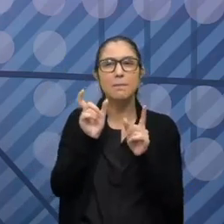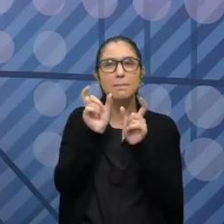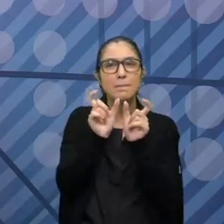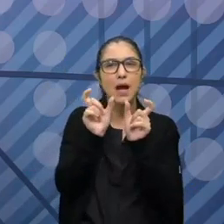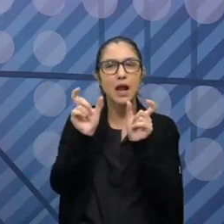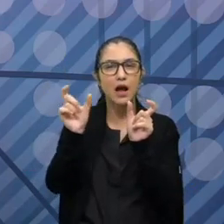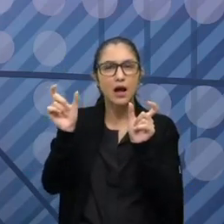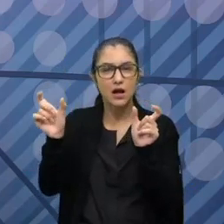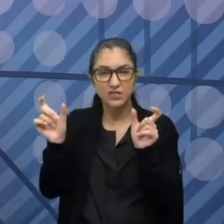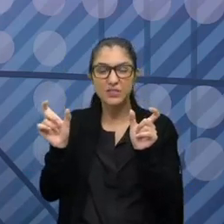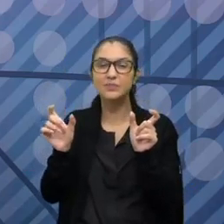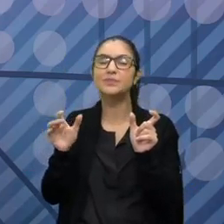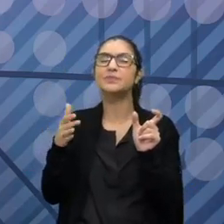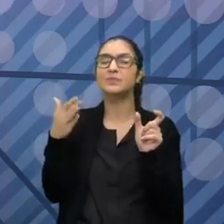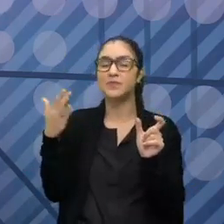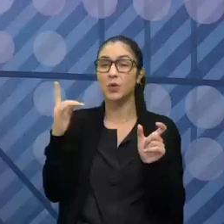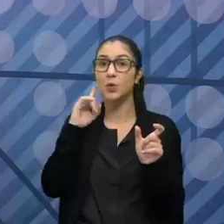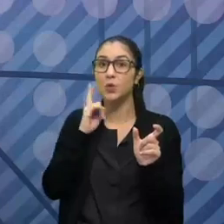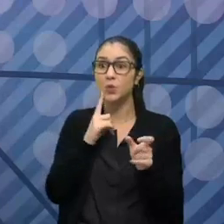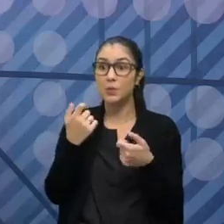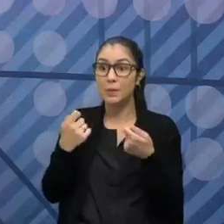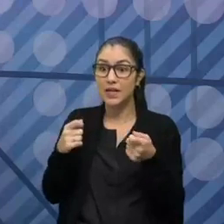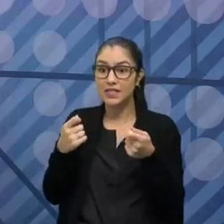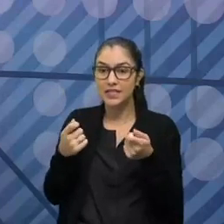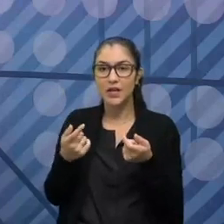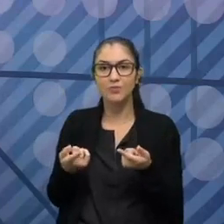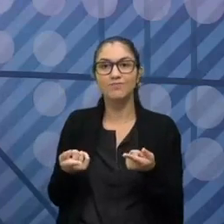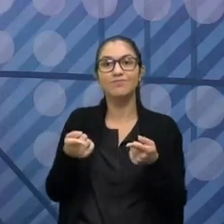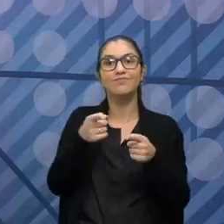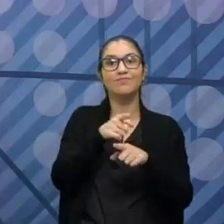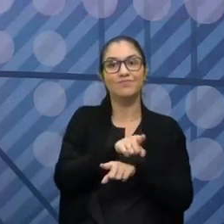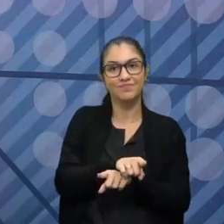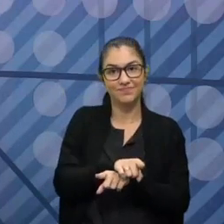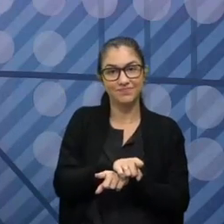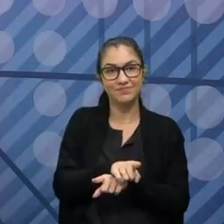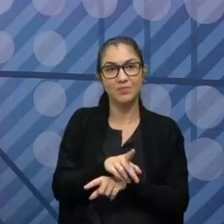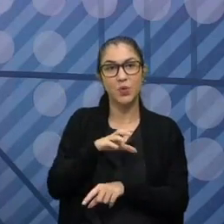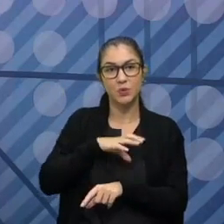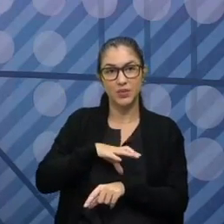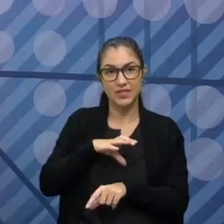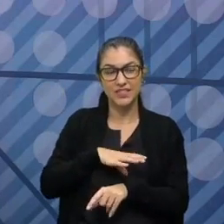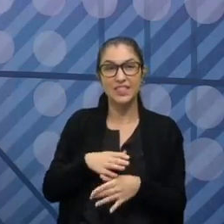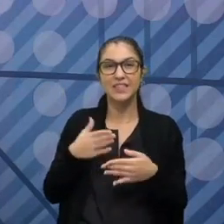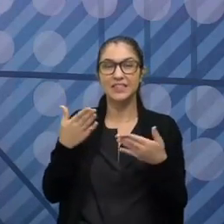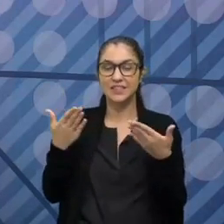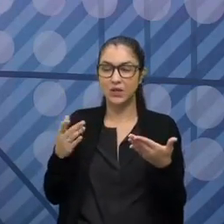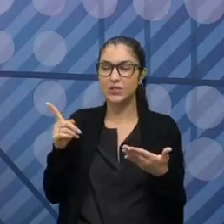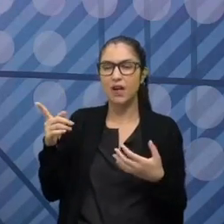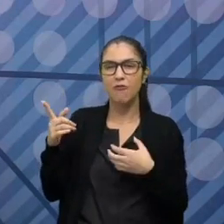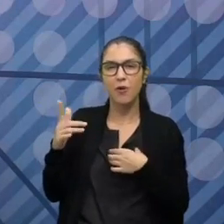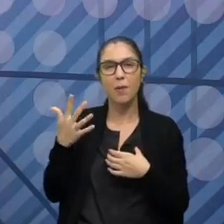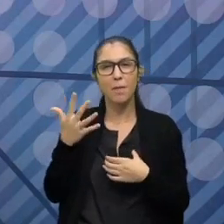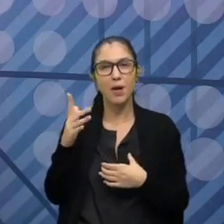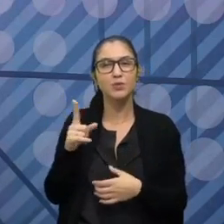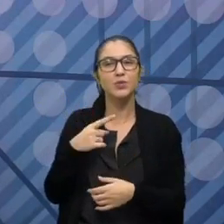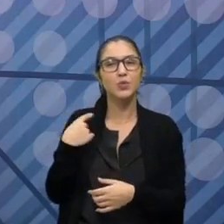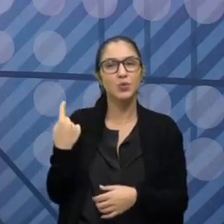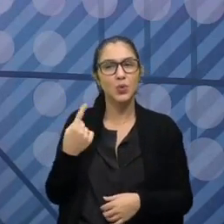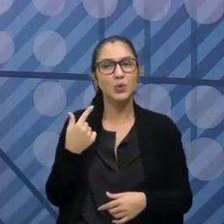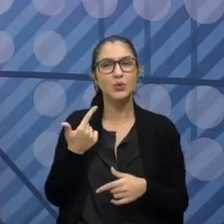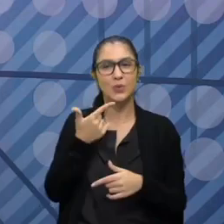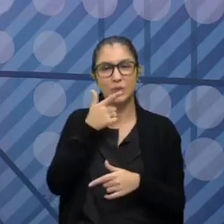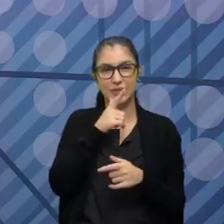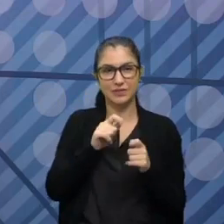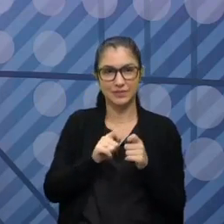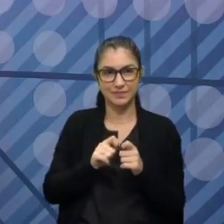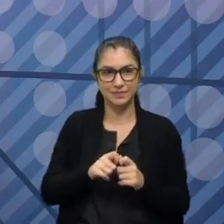no infinitivo. Então, o surdo tem que fazer o caminho contrário quando ele vem para o português. Então, é dessa forma, mais ou menos, que nós vamos